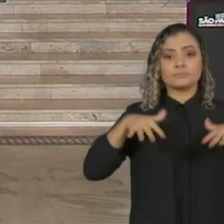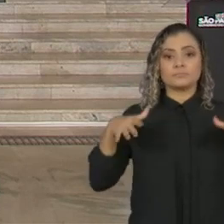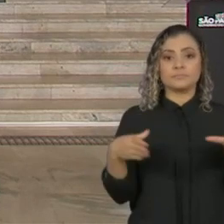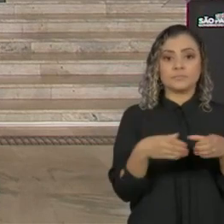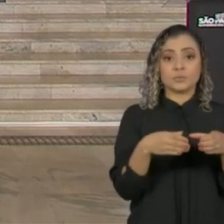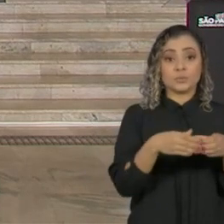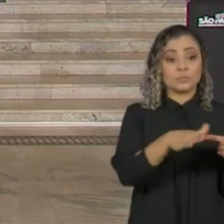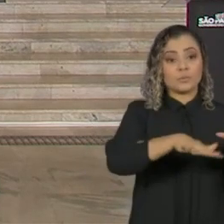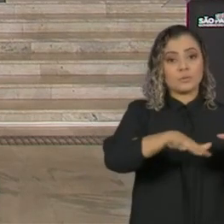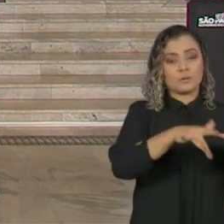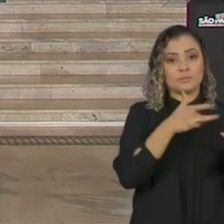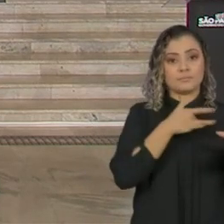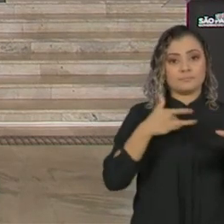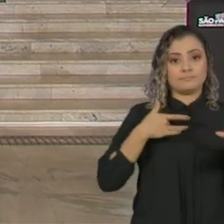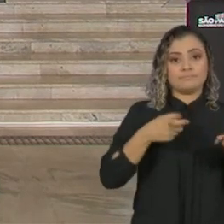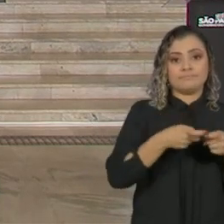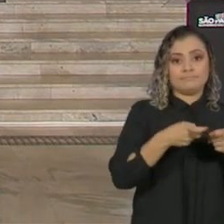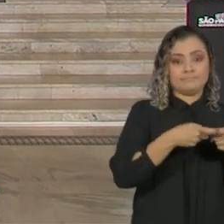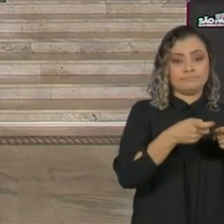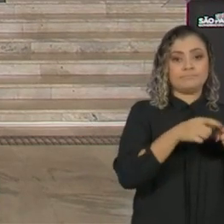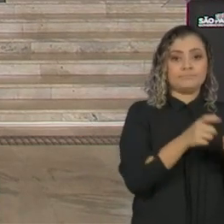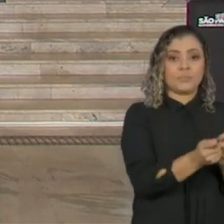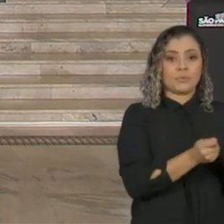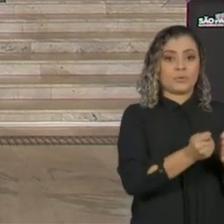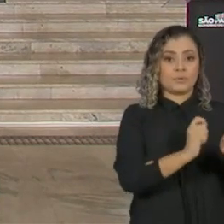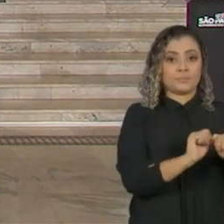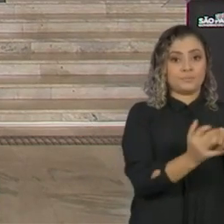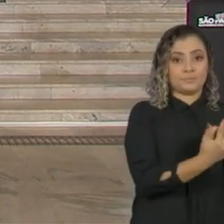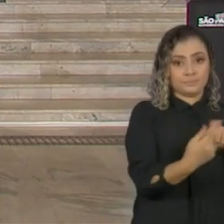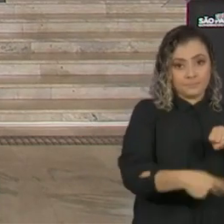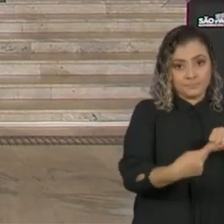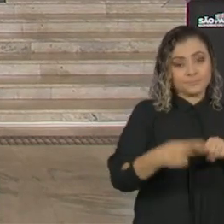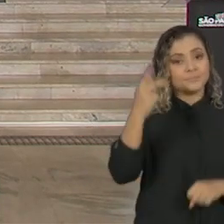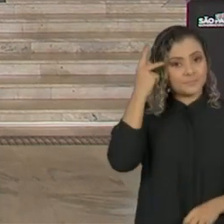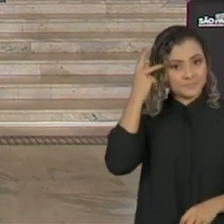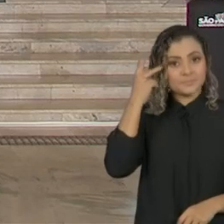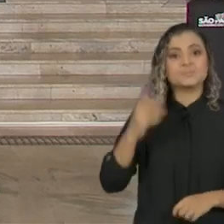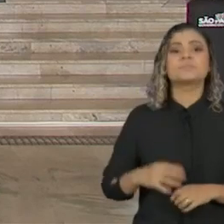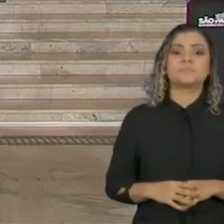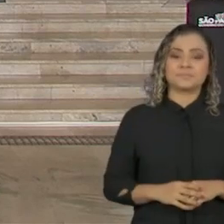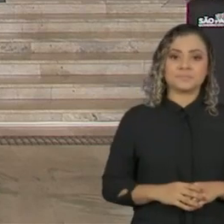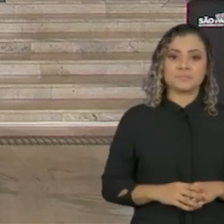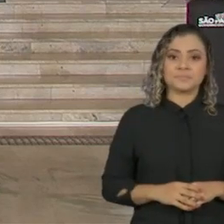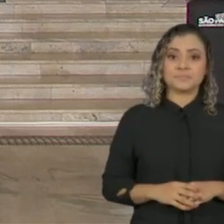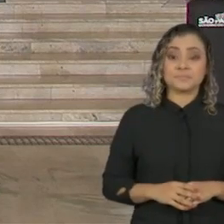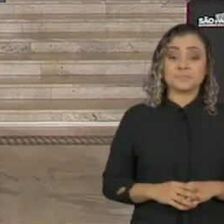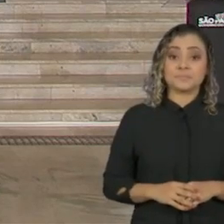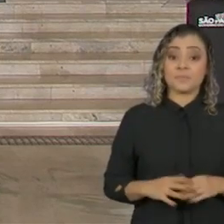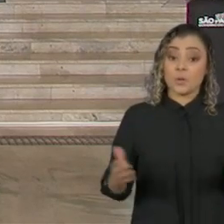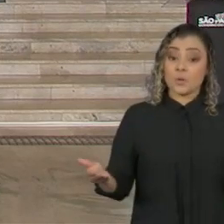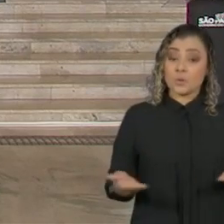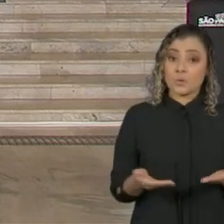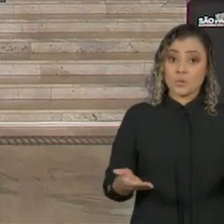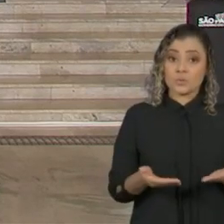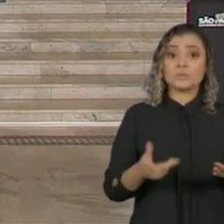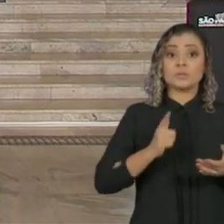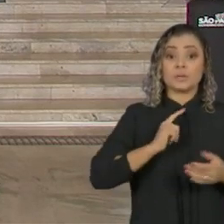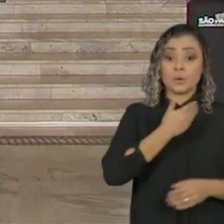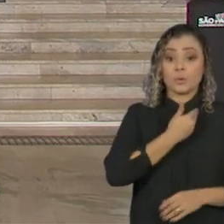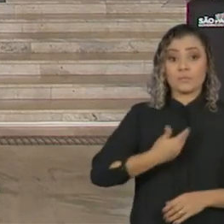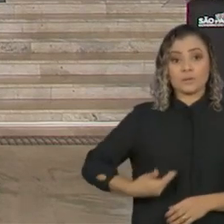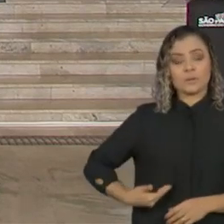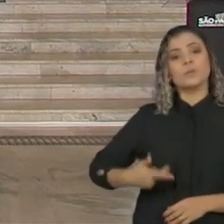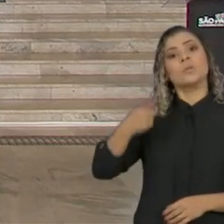do grupo que gerencia a pandemia do novo coronavírus aqui em São Paulo. Hoje, além do